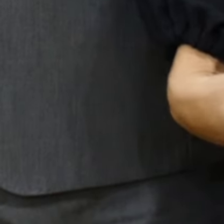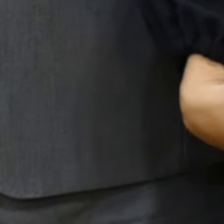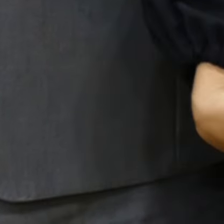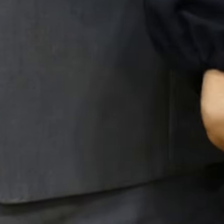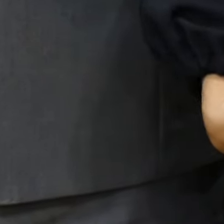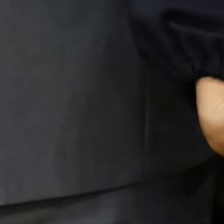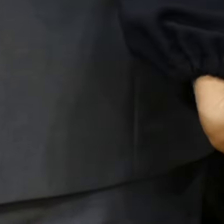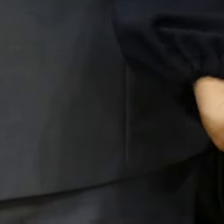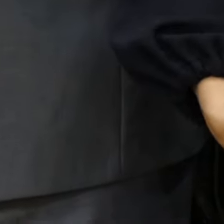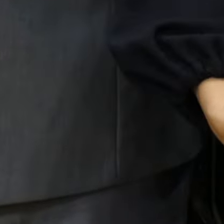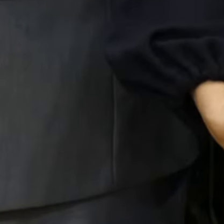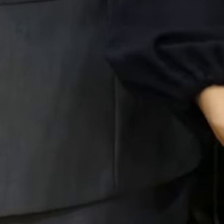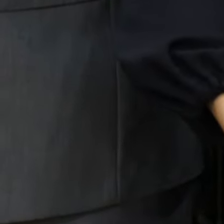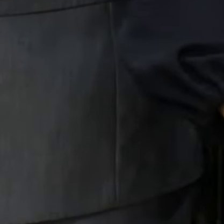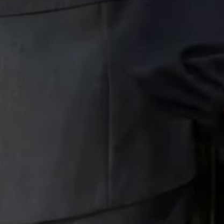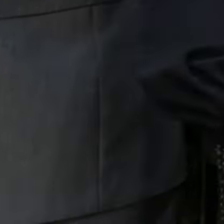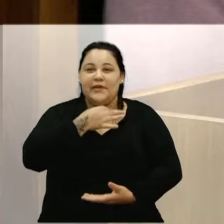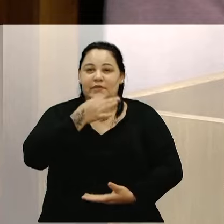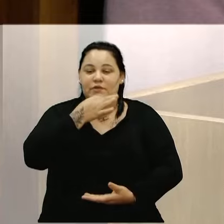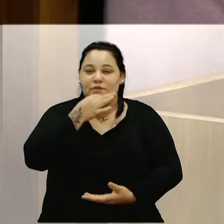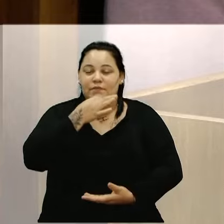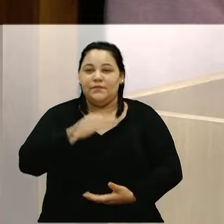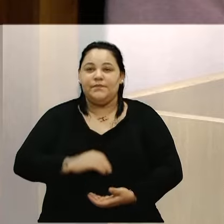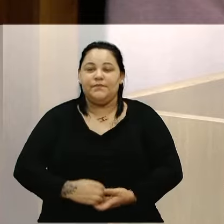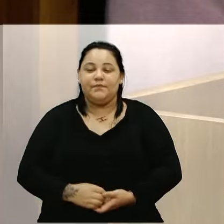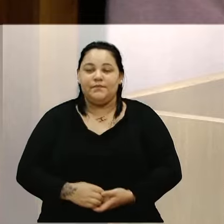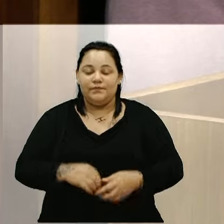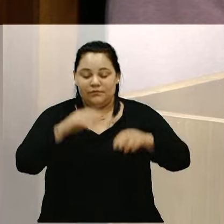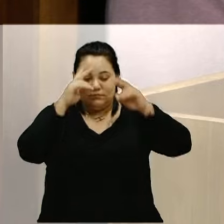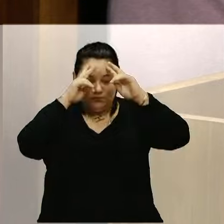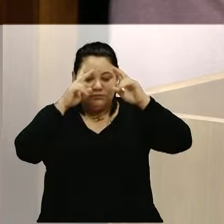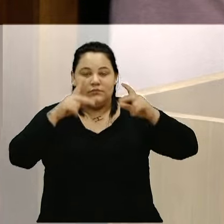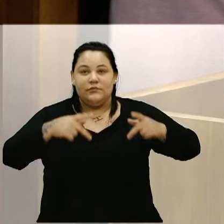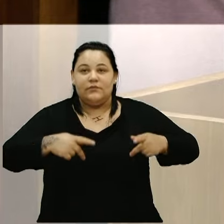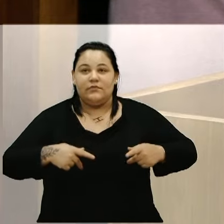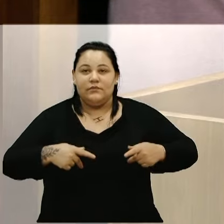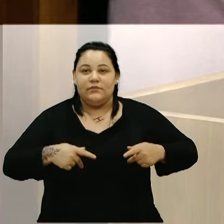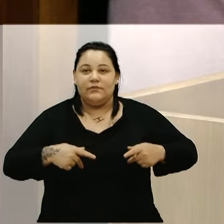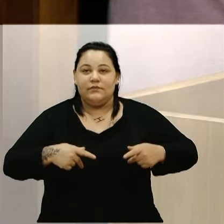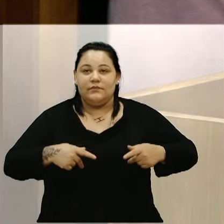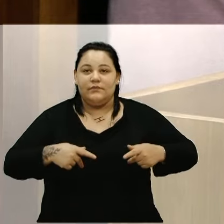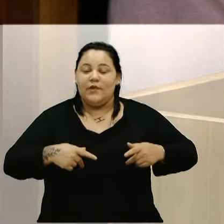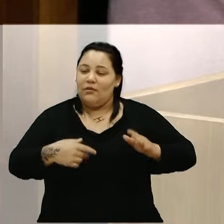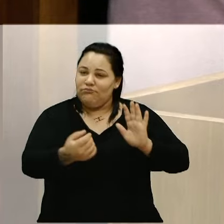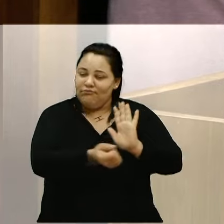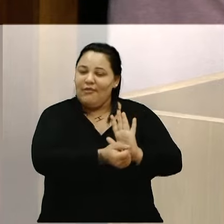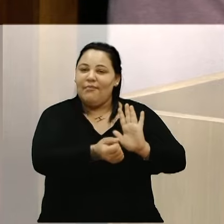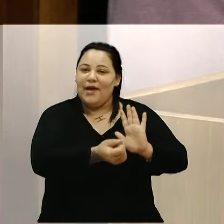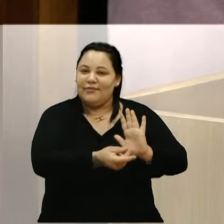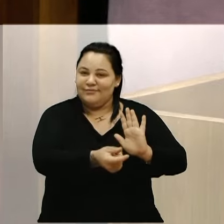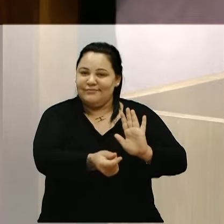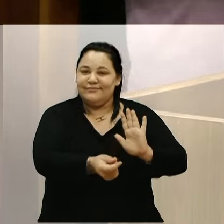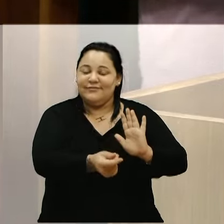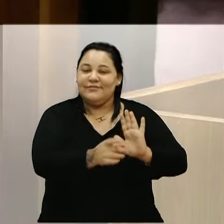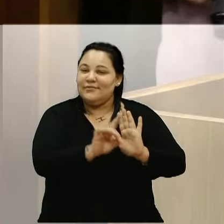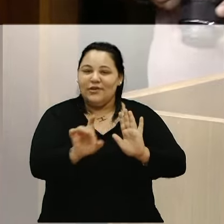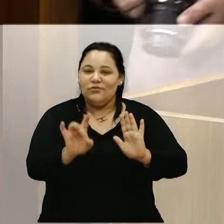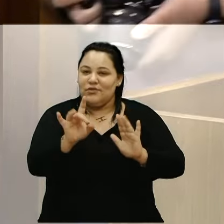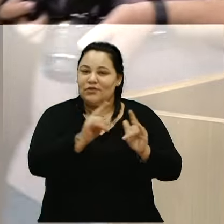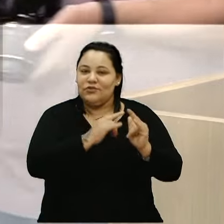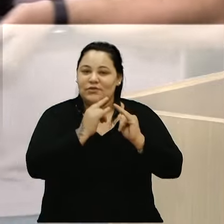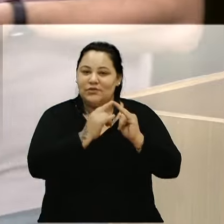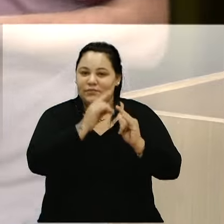maior condecoração do Legislativo. Este reconhecimento é um tributo não apenas à nossa